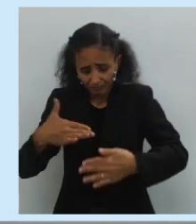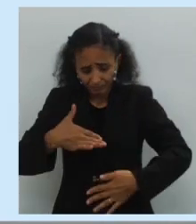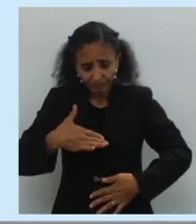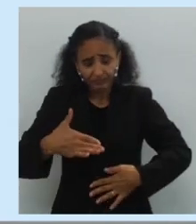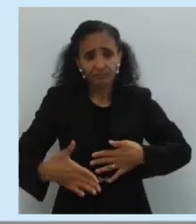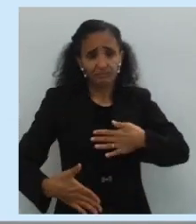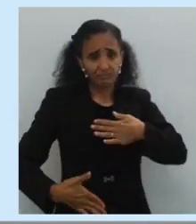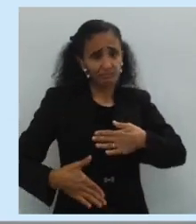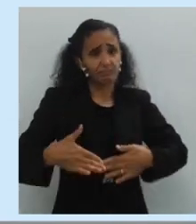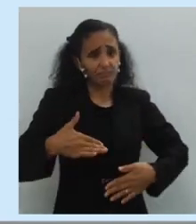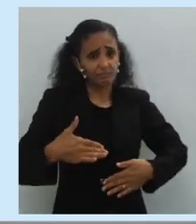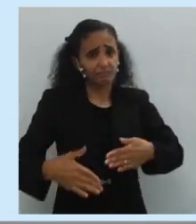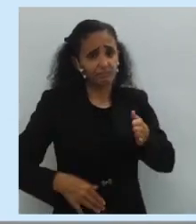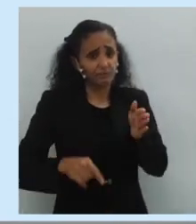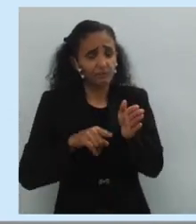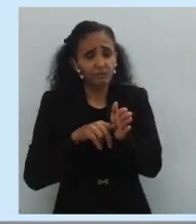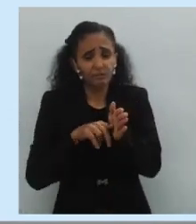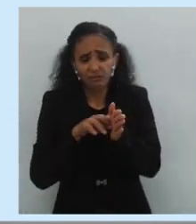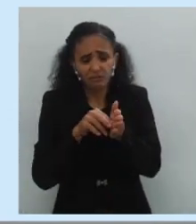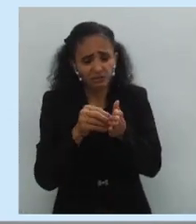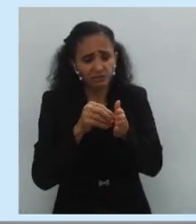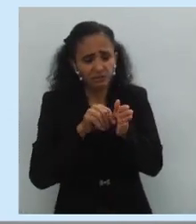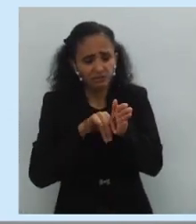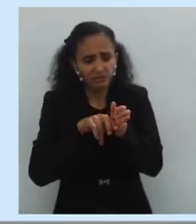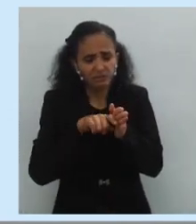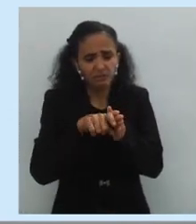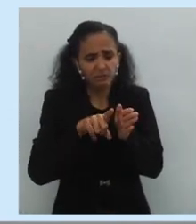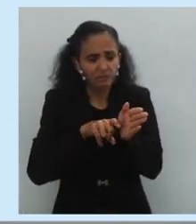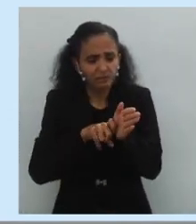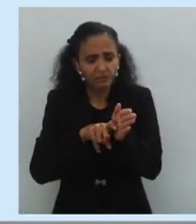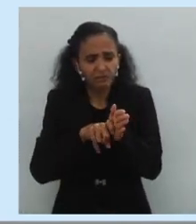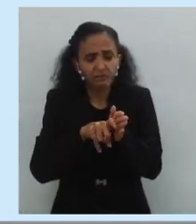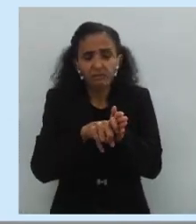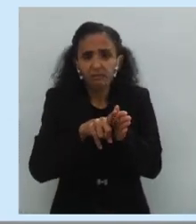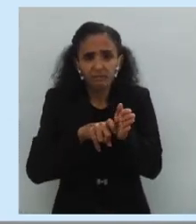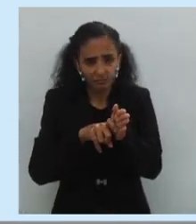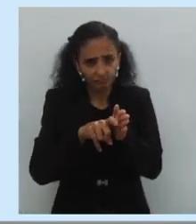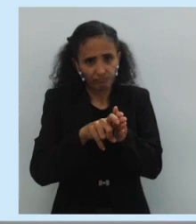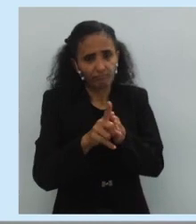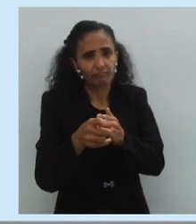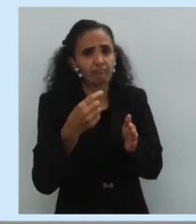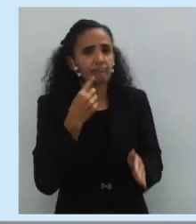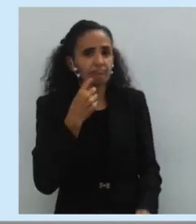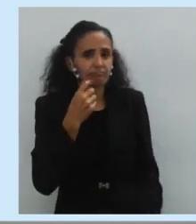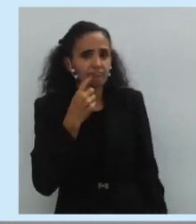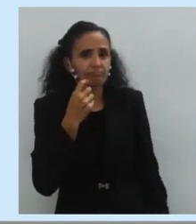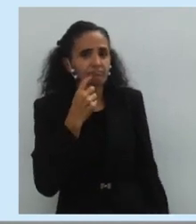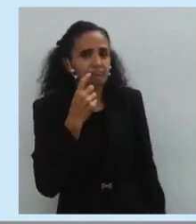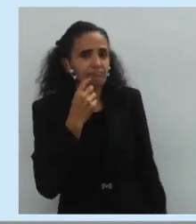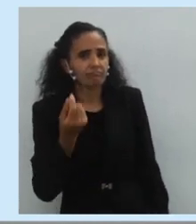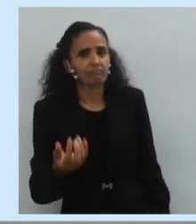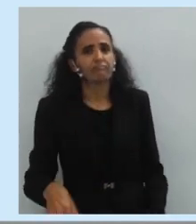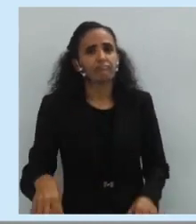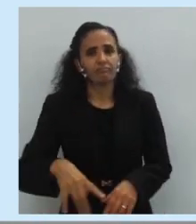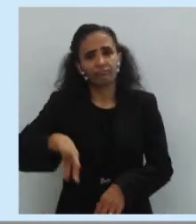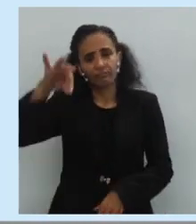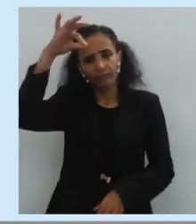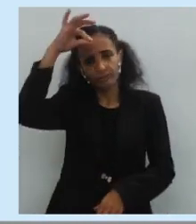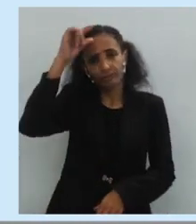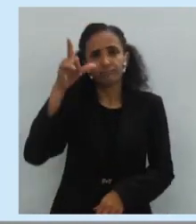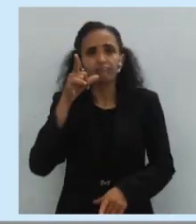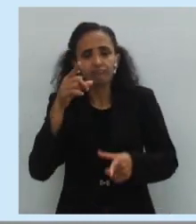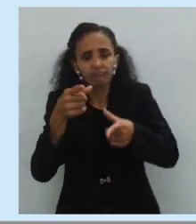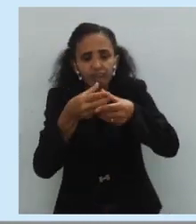líquido corporal que contenha o vírus ou células infectadas com vírus, como